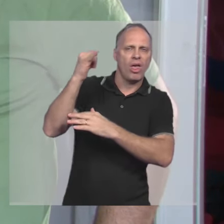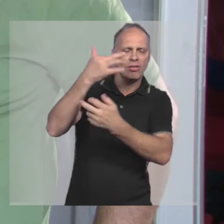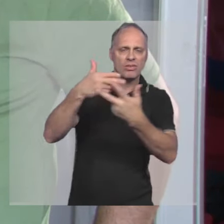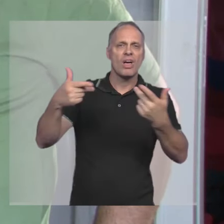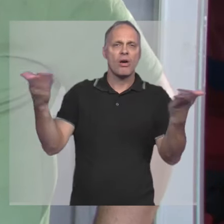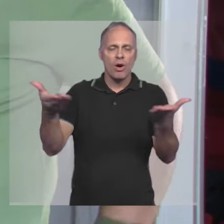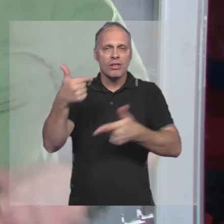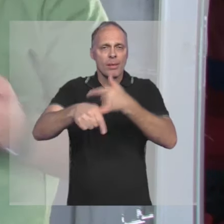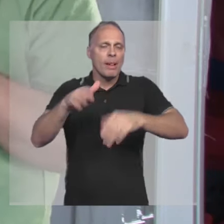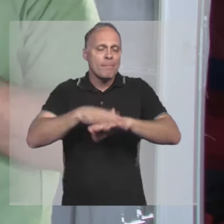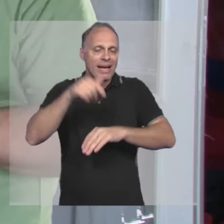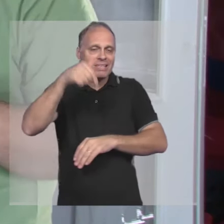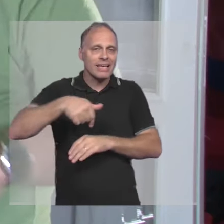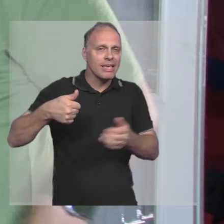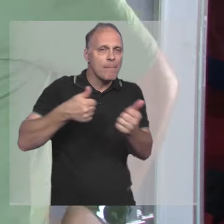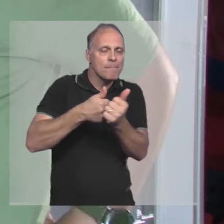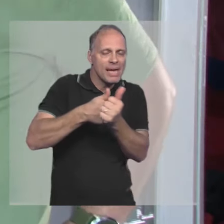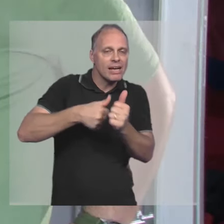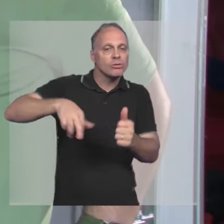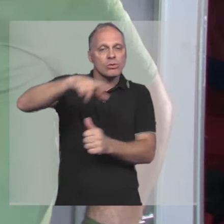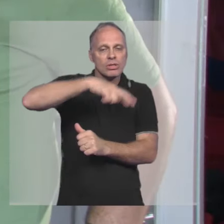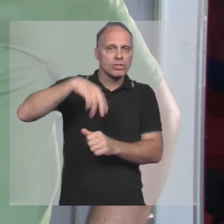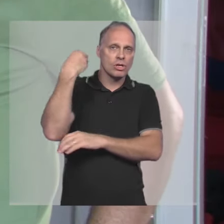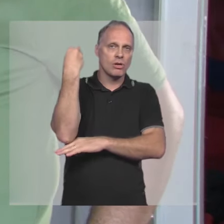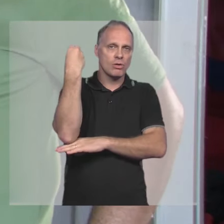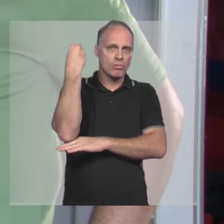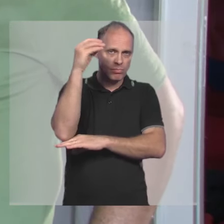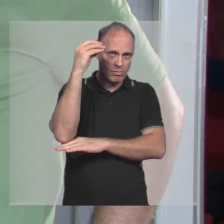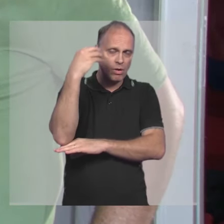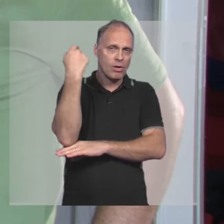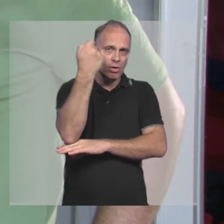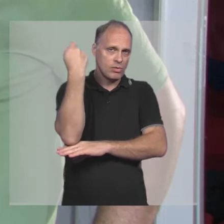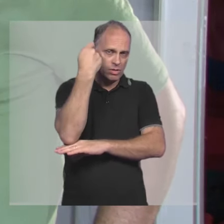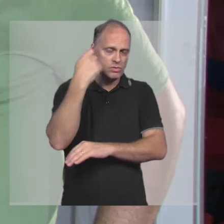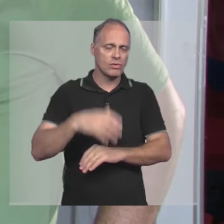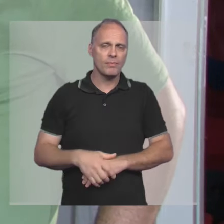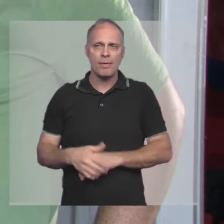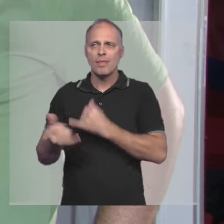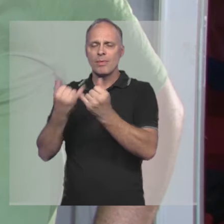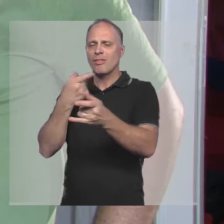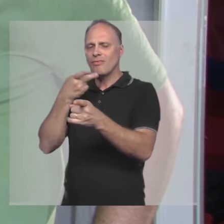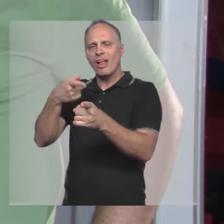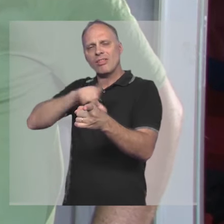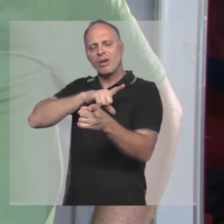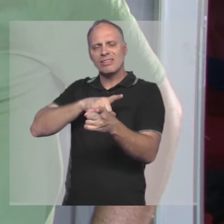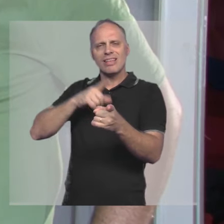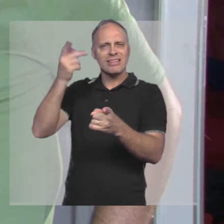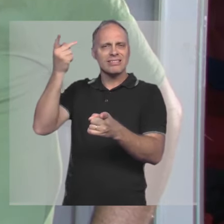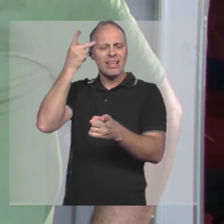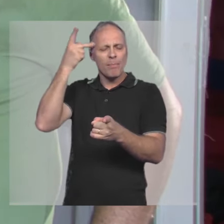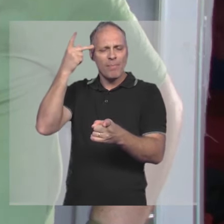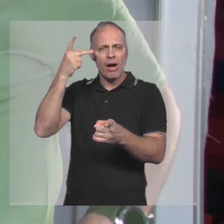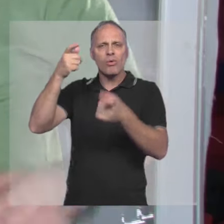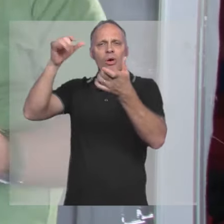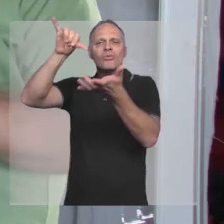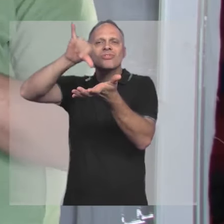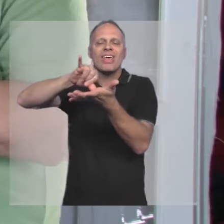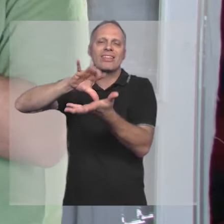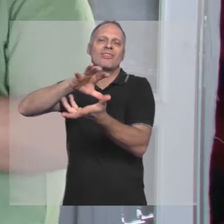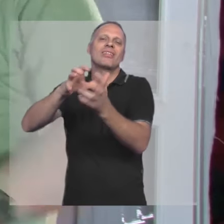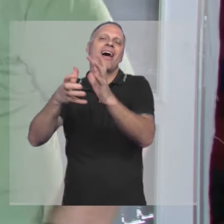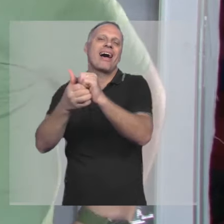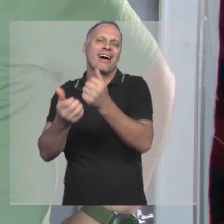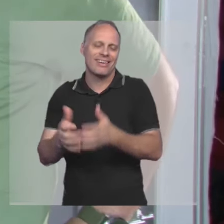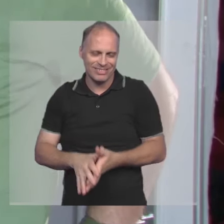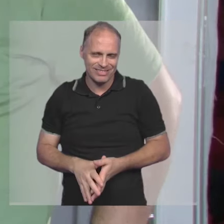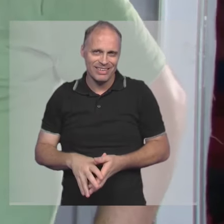aqui. Pois é, antes nós estávamos conversando, tu falou que tu brincou que São Paulo era Marte pra ti, né? Pois como é que tu chegou